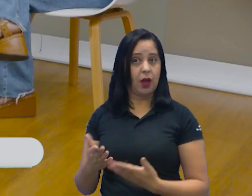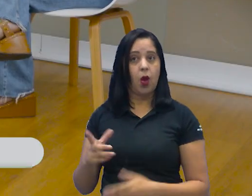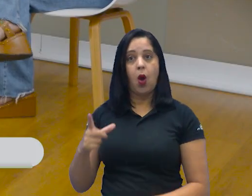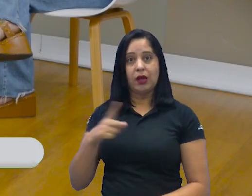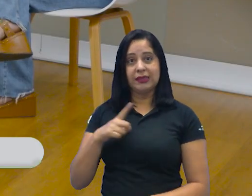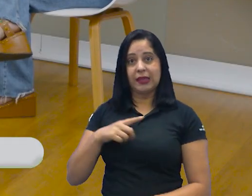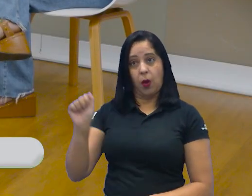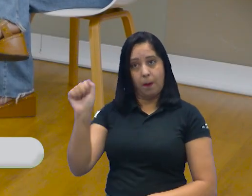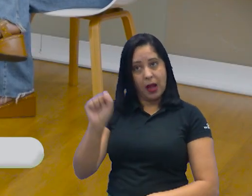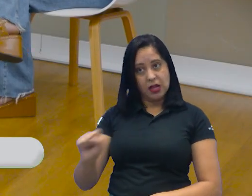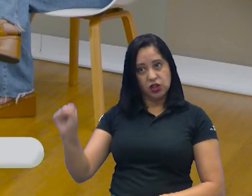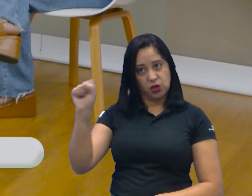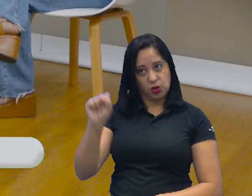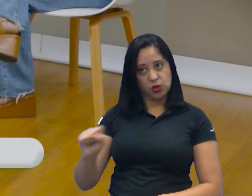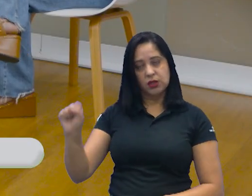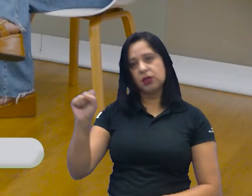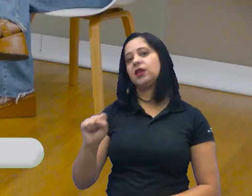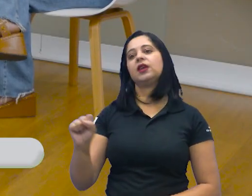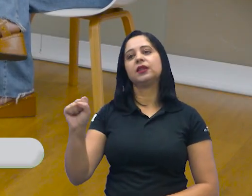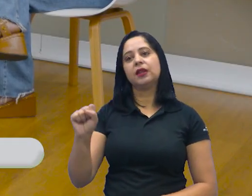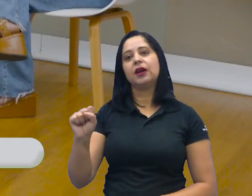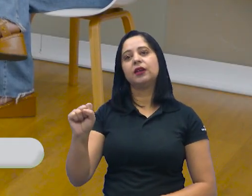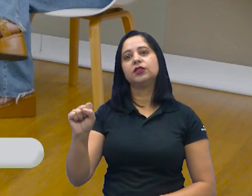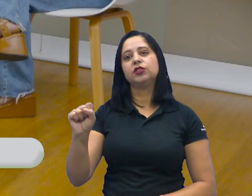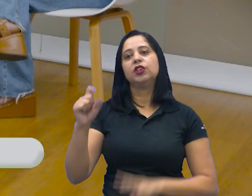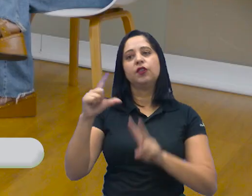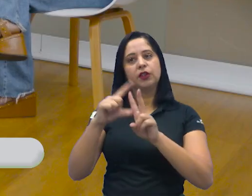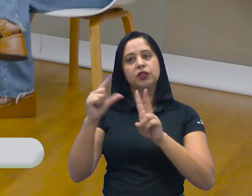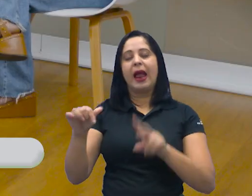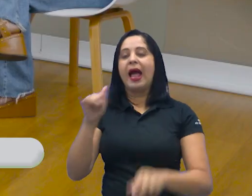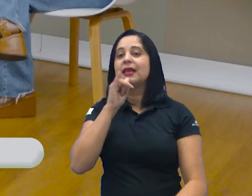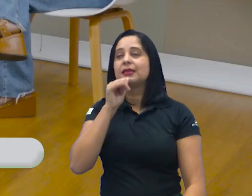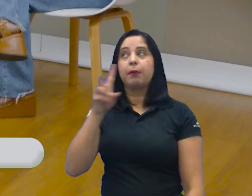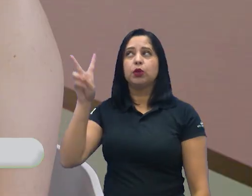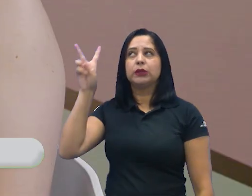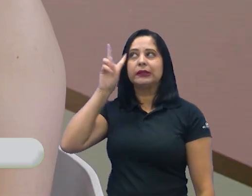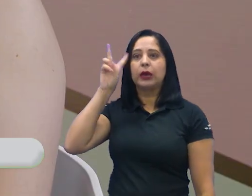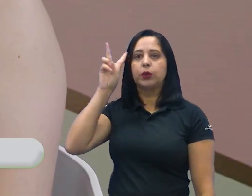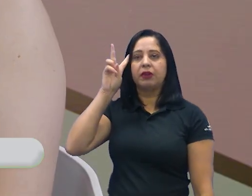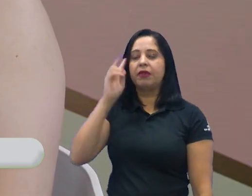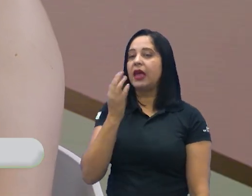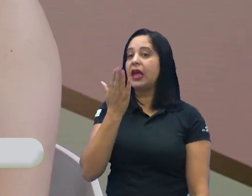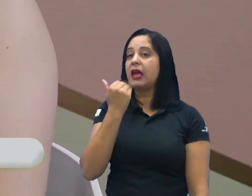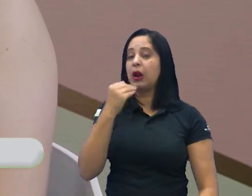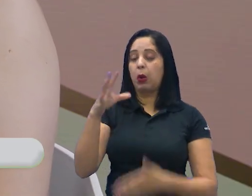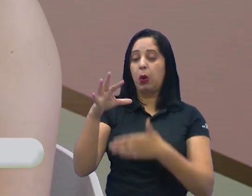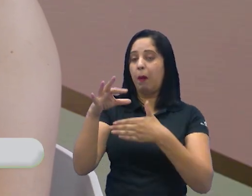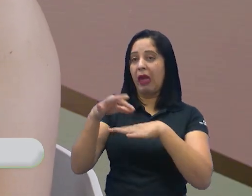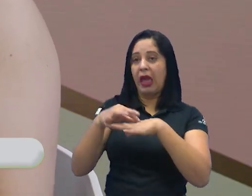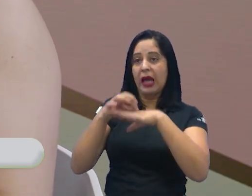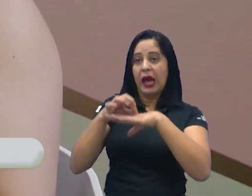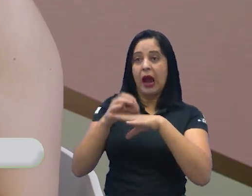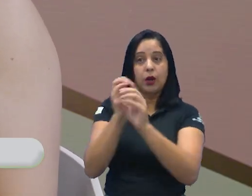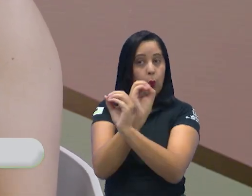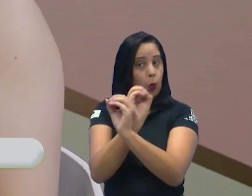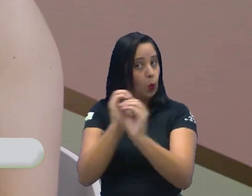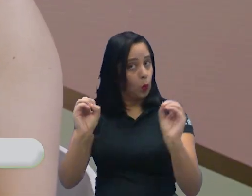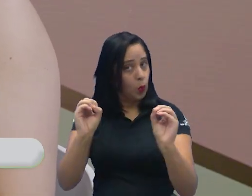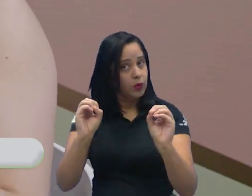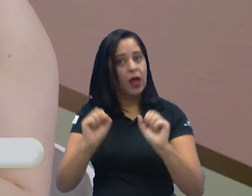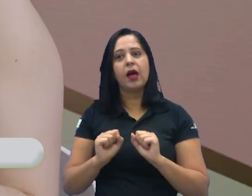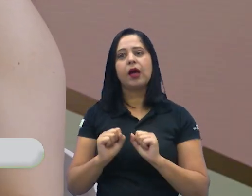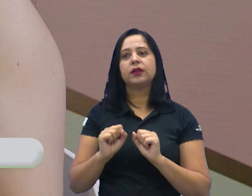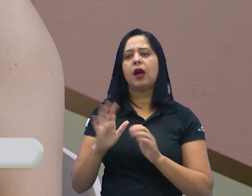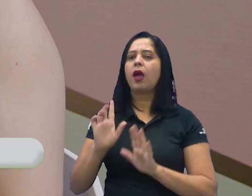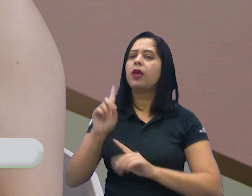Brasileira, que é a Segunda Sem Carne. Então, seria aos pouquinhos mesmo, a gente reduzindo, tirando a carne do